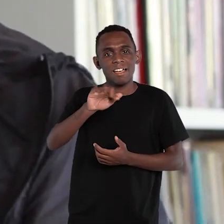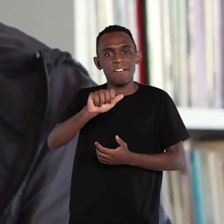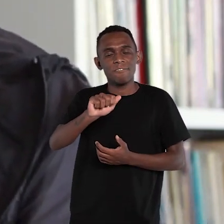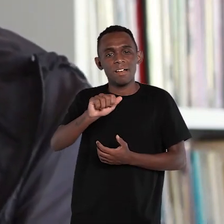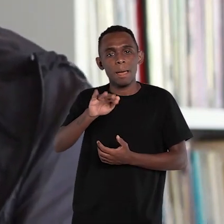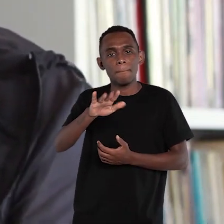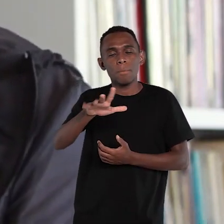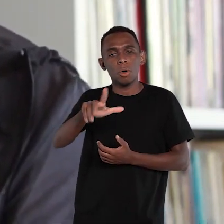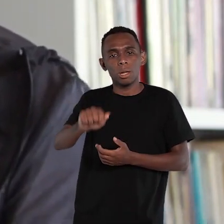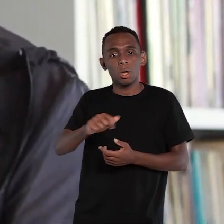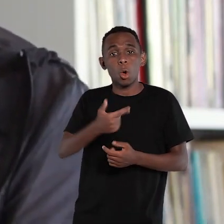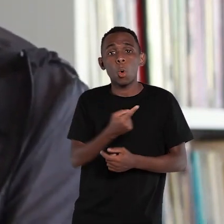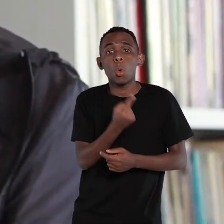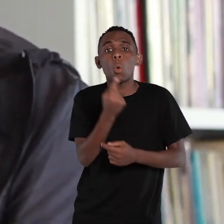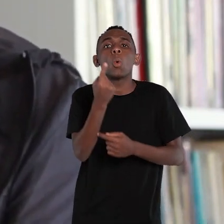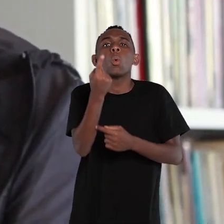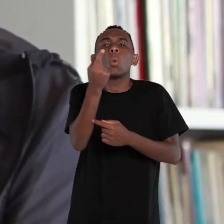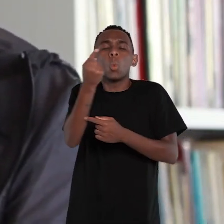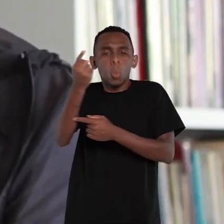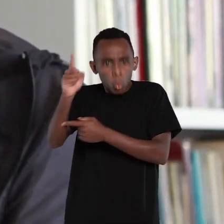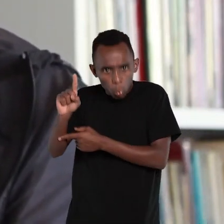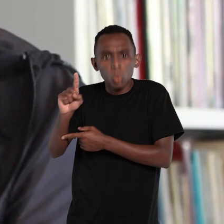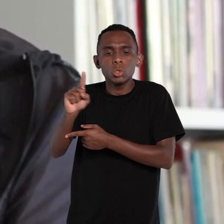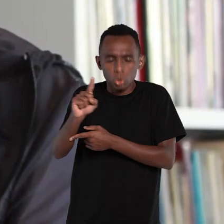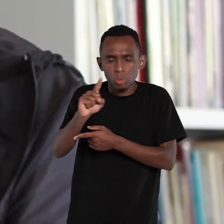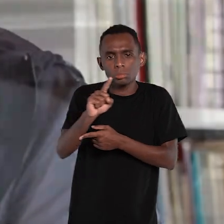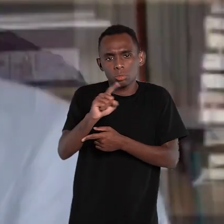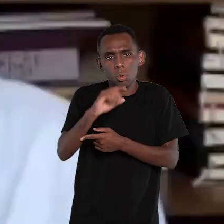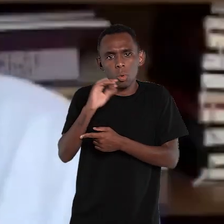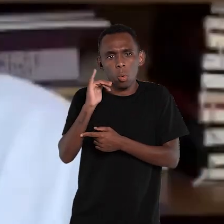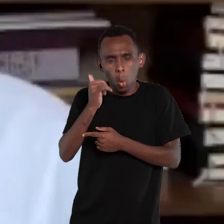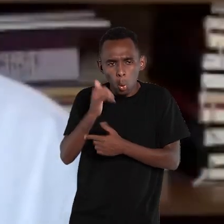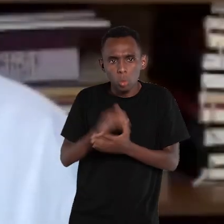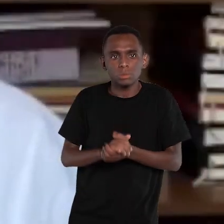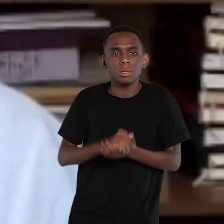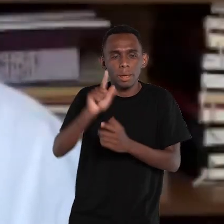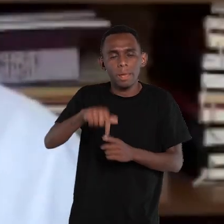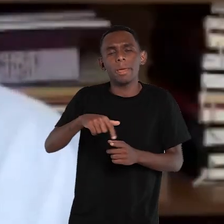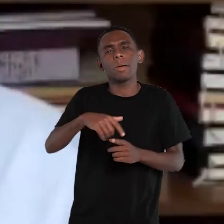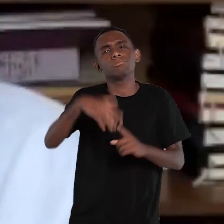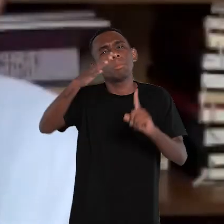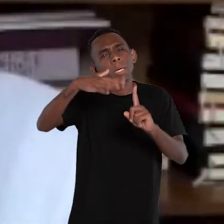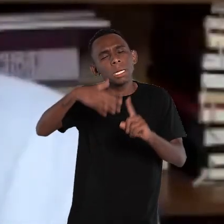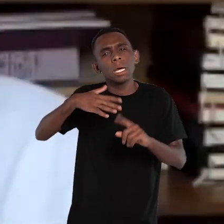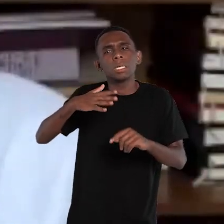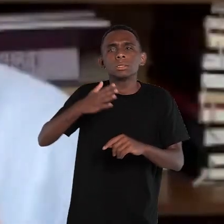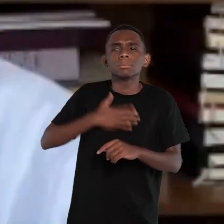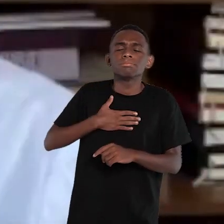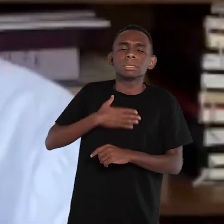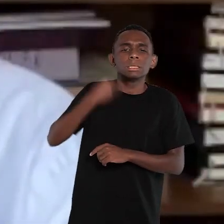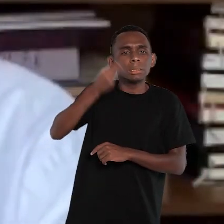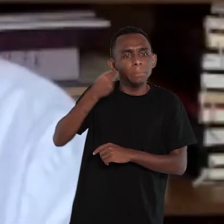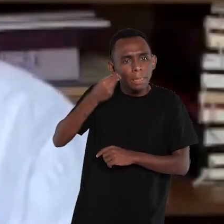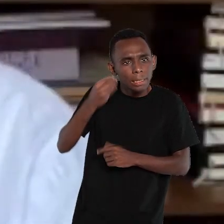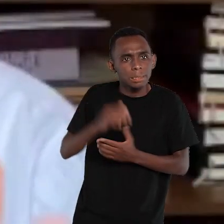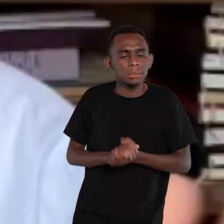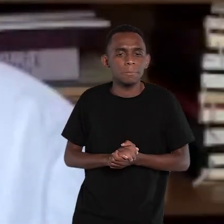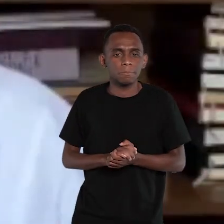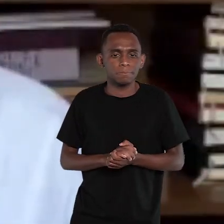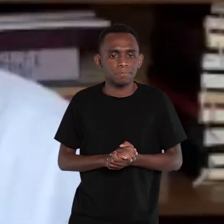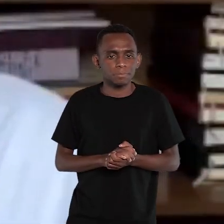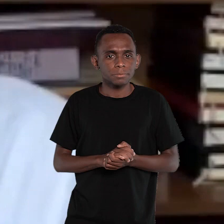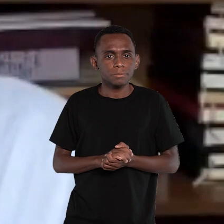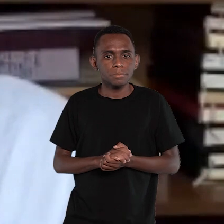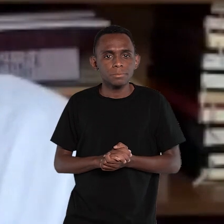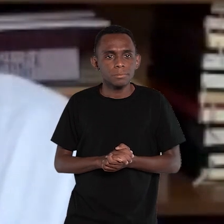Fábula. Último conto. Esse sim, uma homenagem aos meus tempos, mas não necessariamente o último a ser escrito, foi no meio